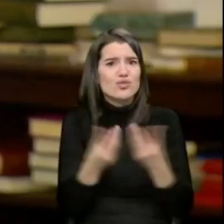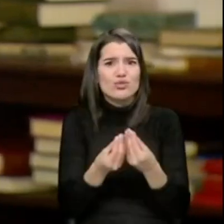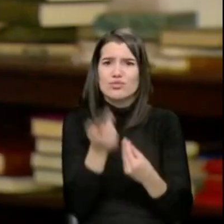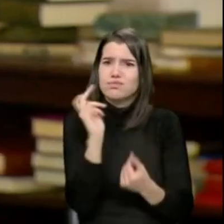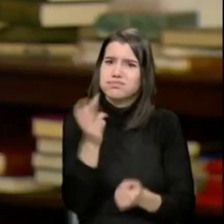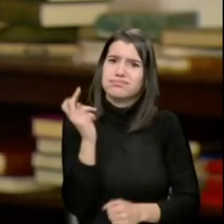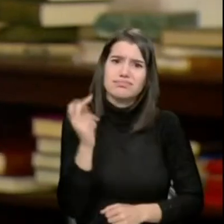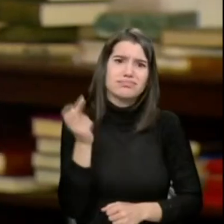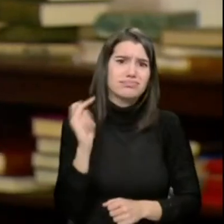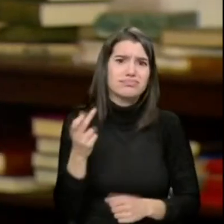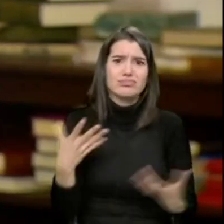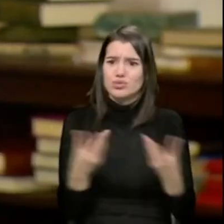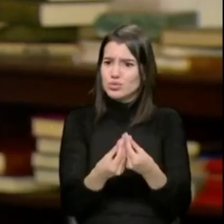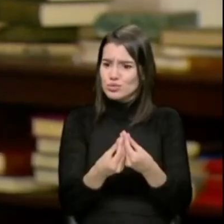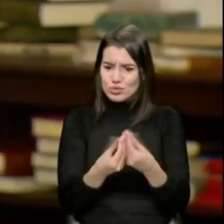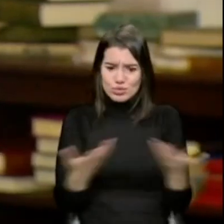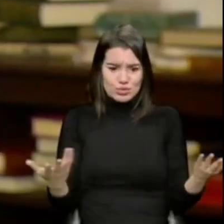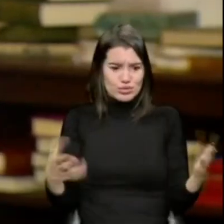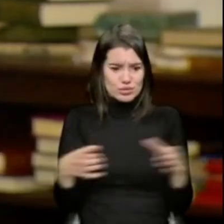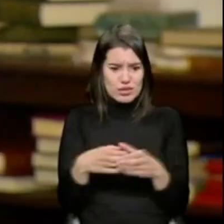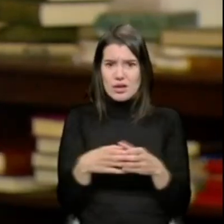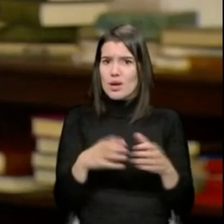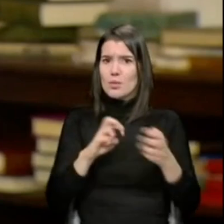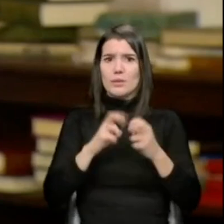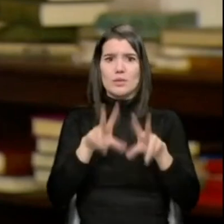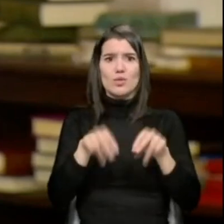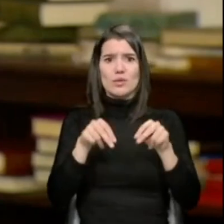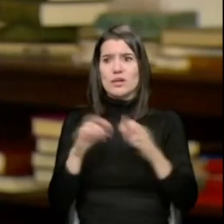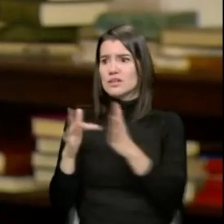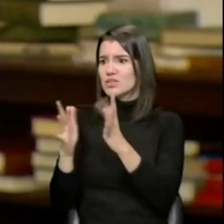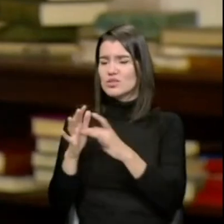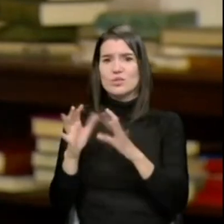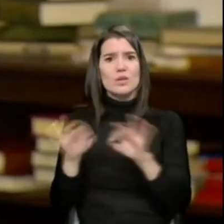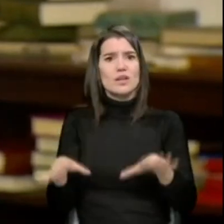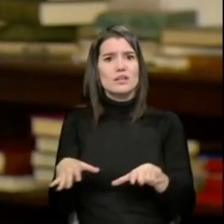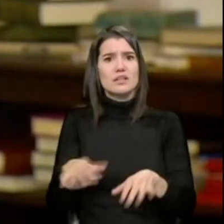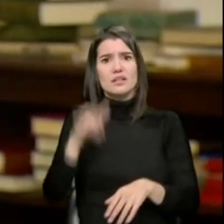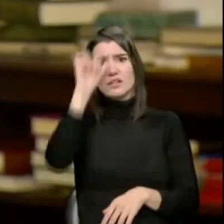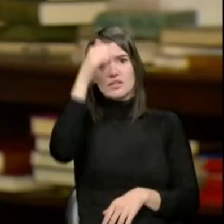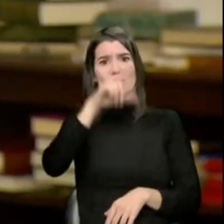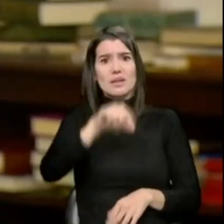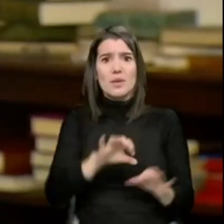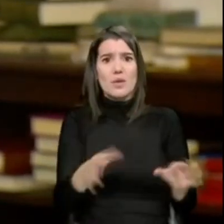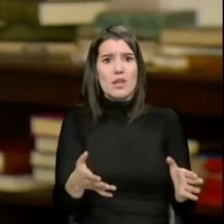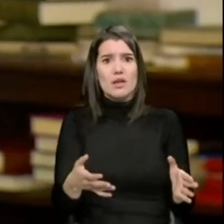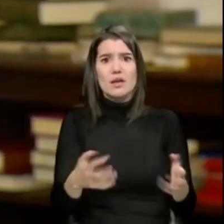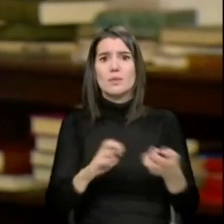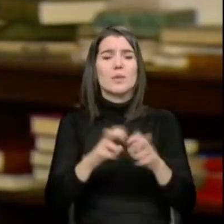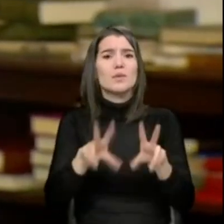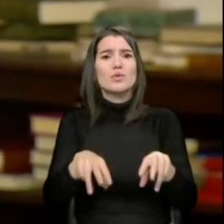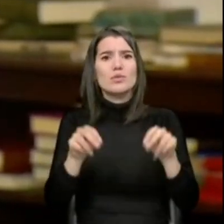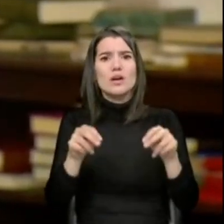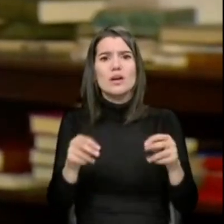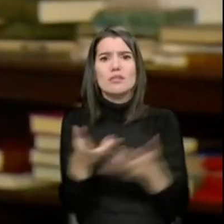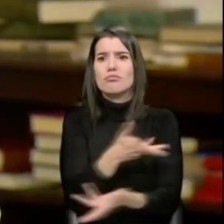durante centenas de anos, sem problema. Com o cristianismo, a mesma situação. Com o hinduísmo, também a mesma situação. E vice-versa. Só que,